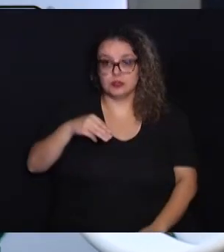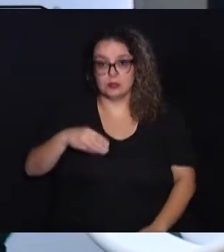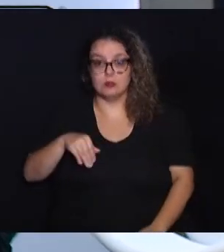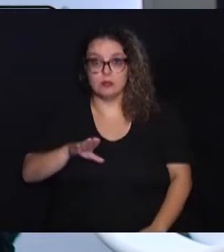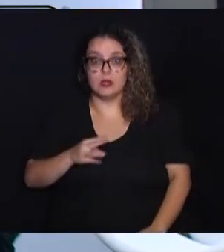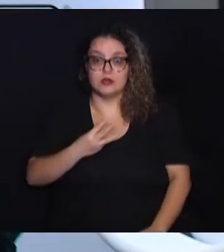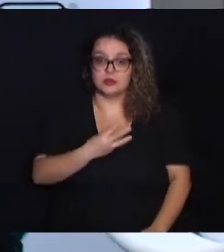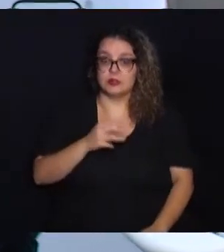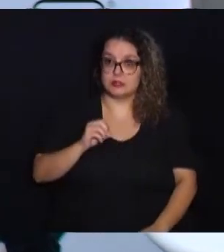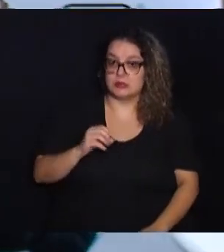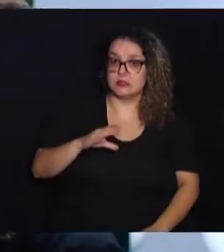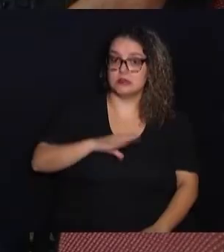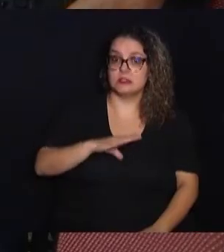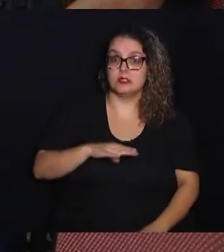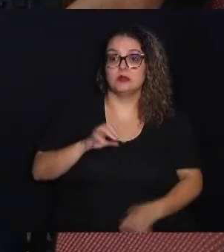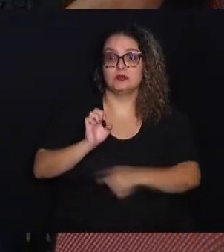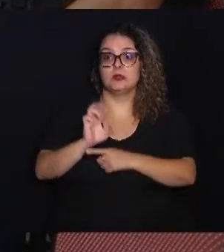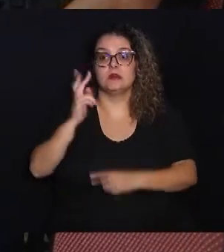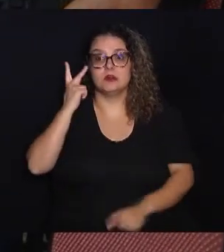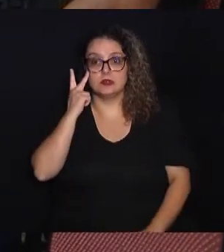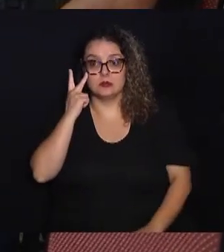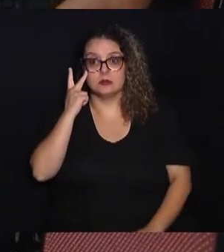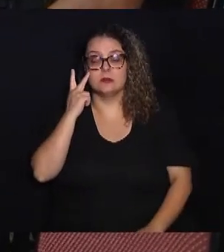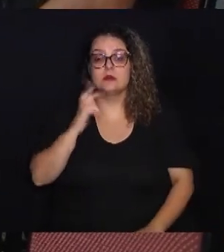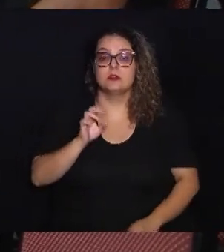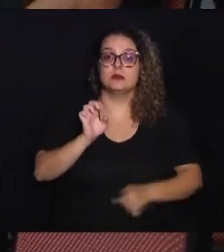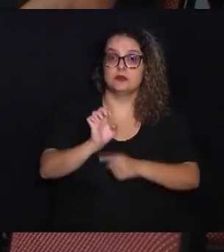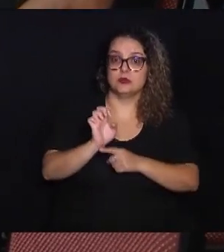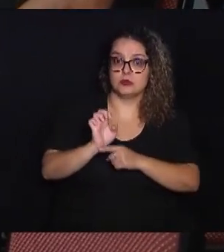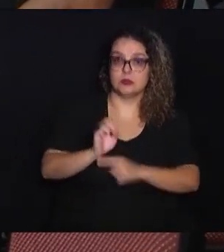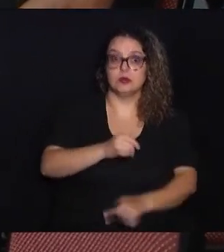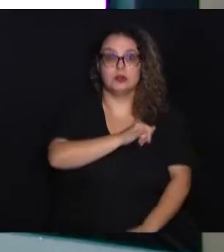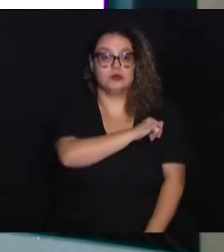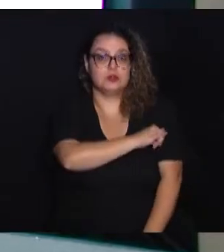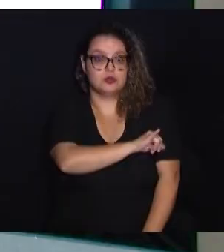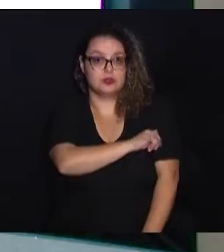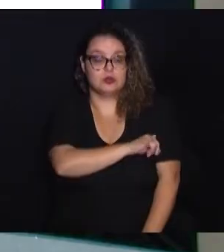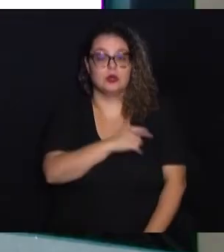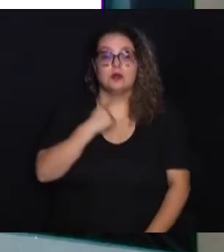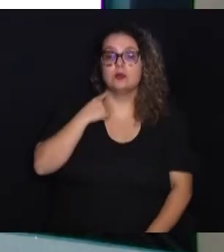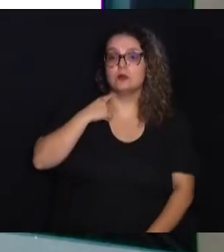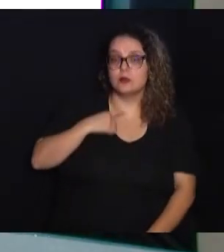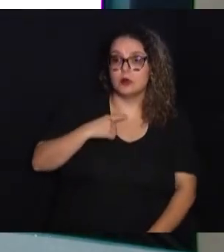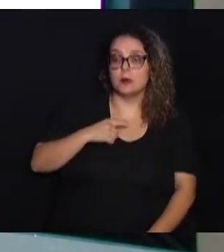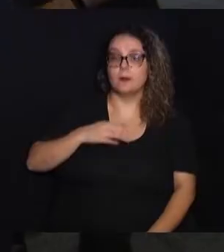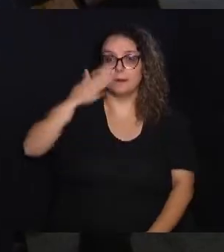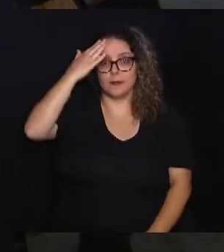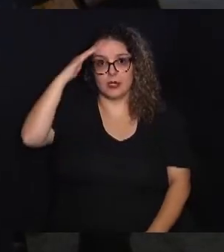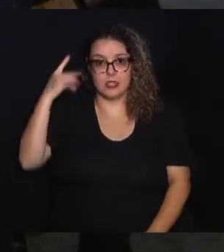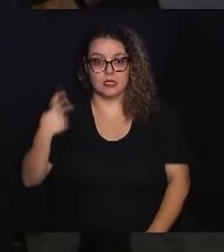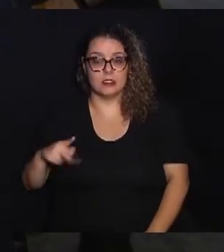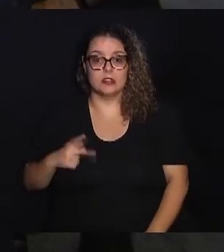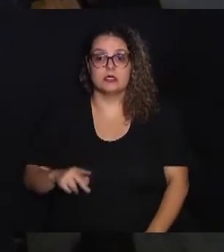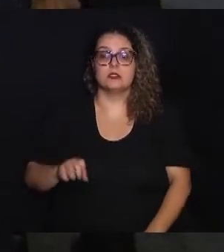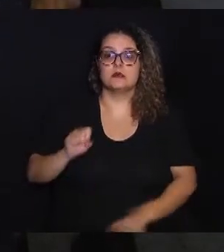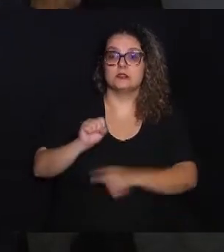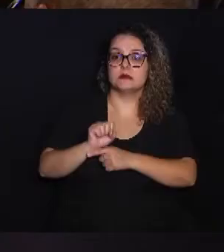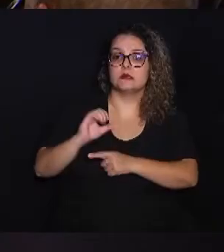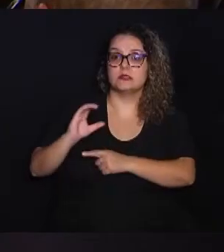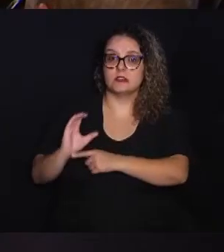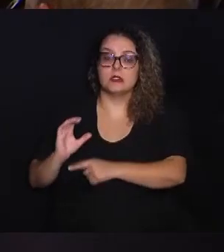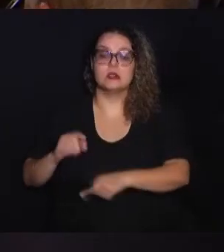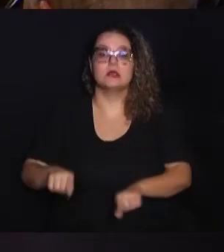GMs de mais de 30 cidades do estado de São Paulo e dos estados do Rio de Janeiro, Minas Gerais, Paraná, Santa